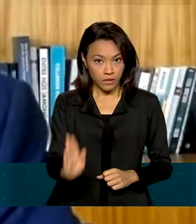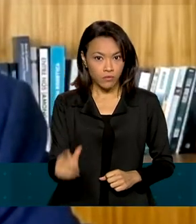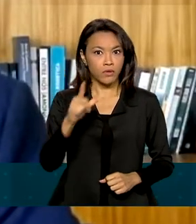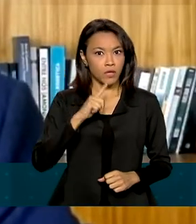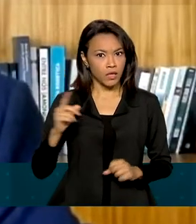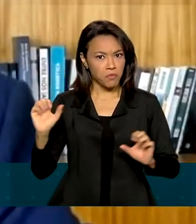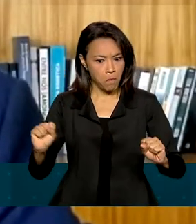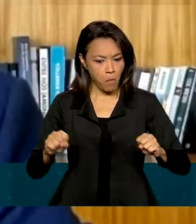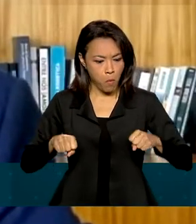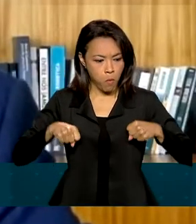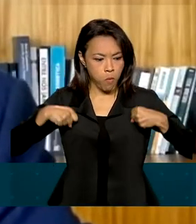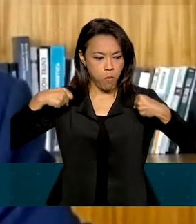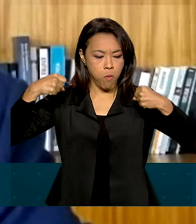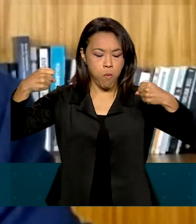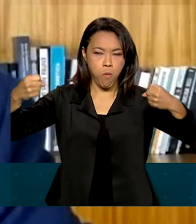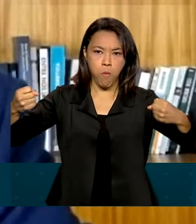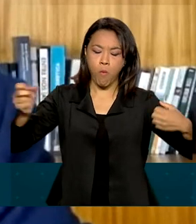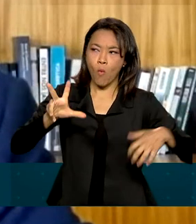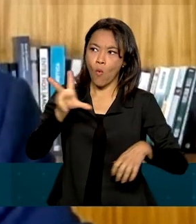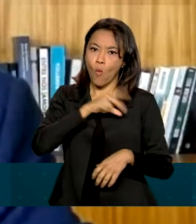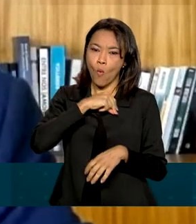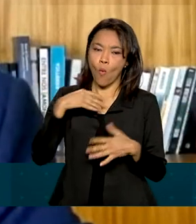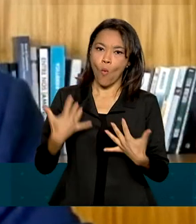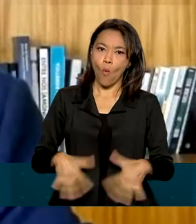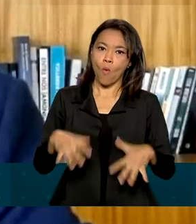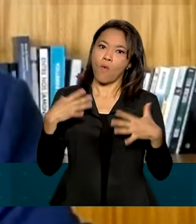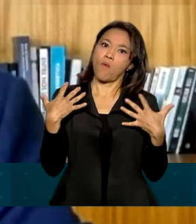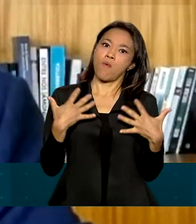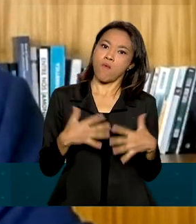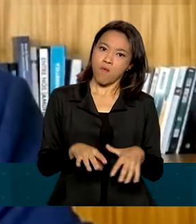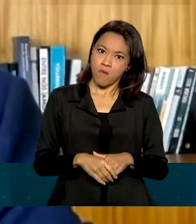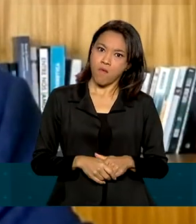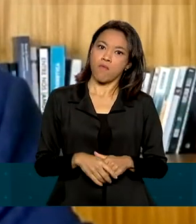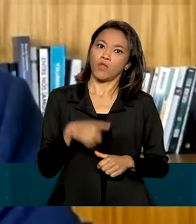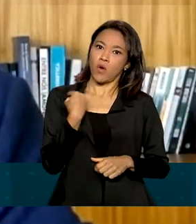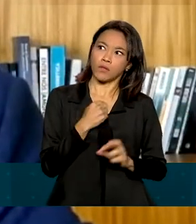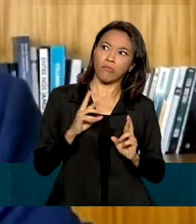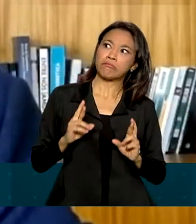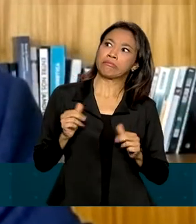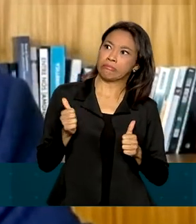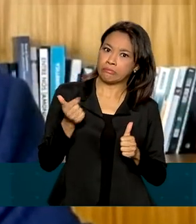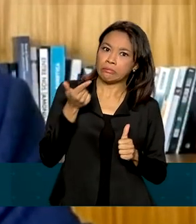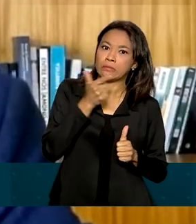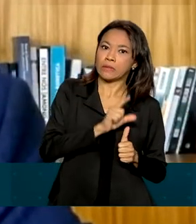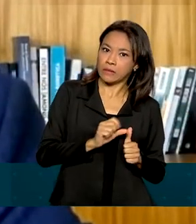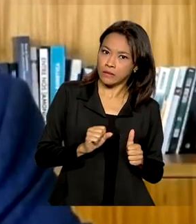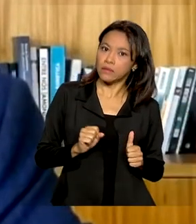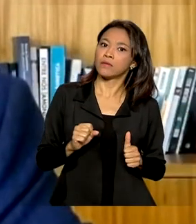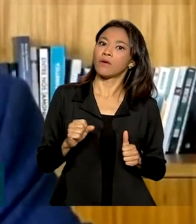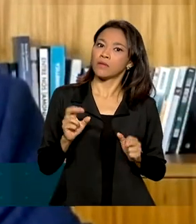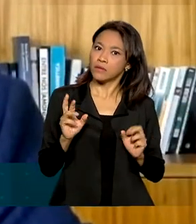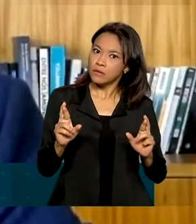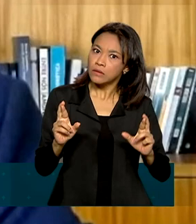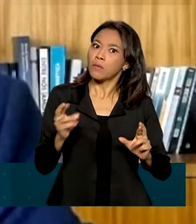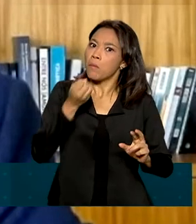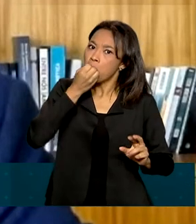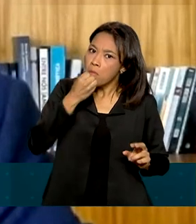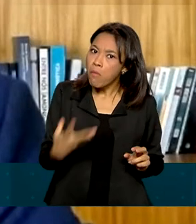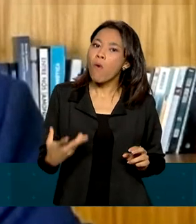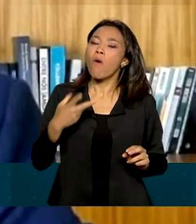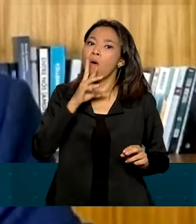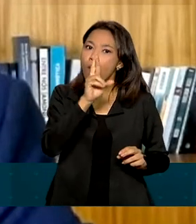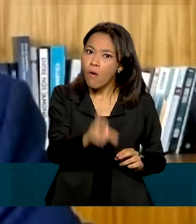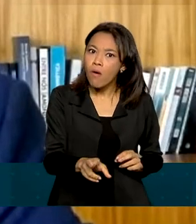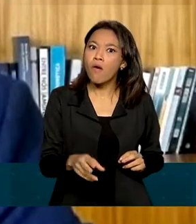extraordinário como nós esperavam e nós esperávamos um bom resultado